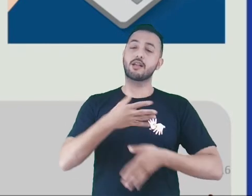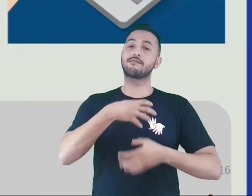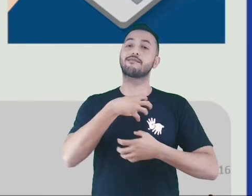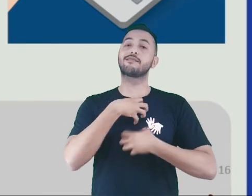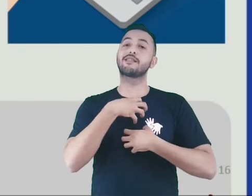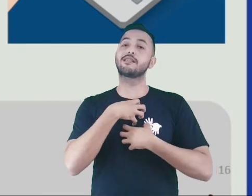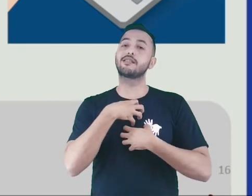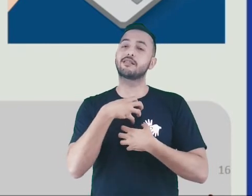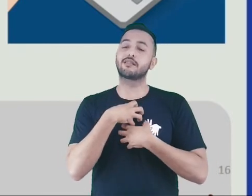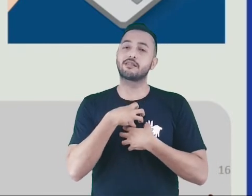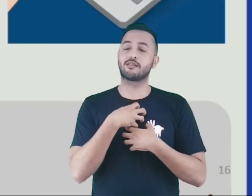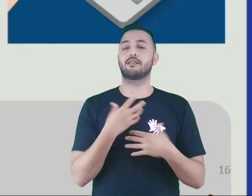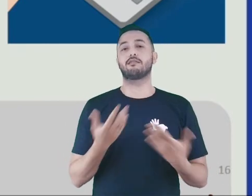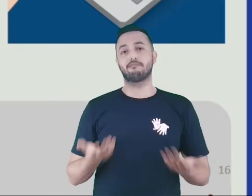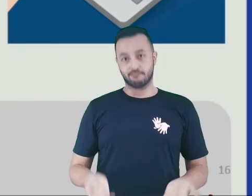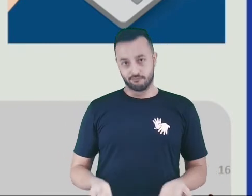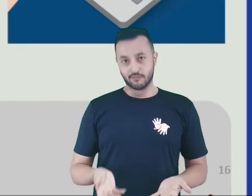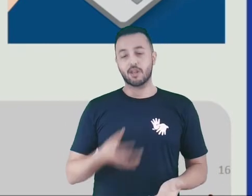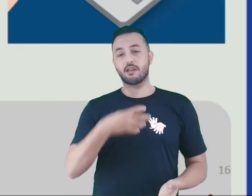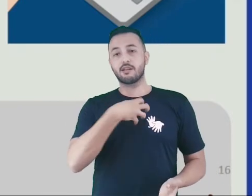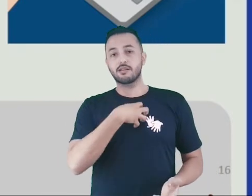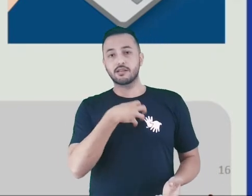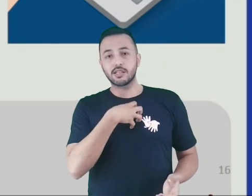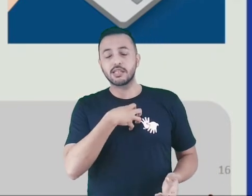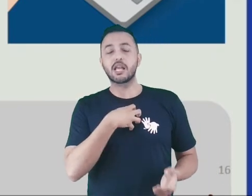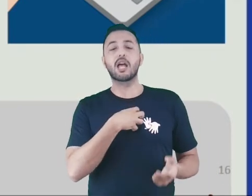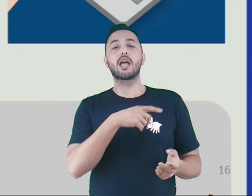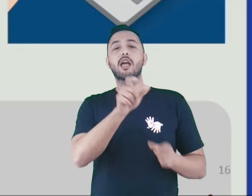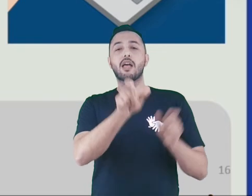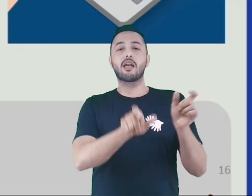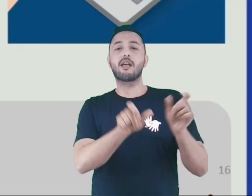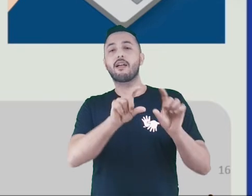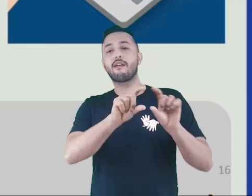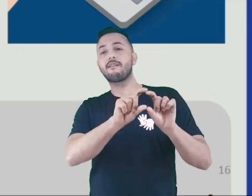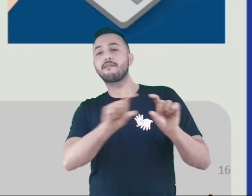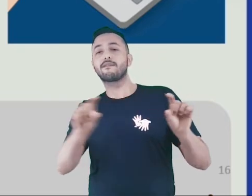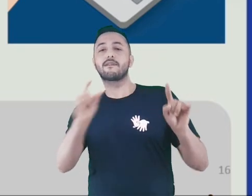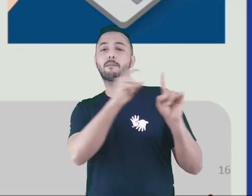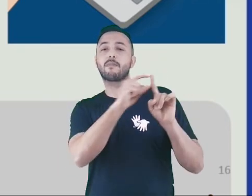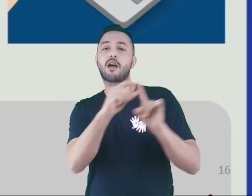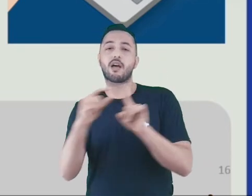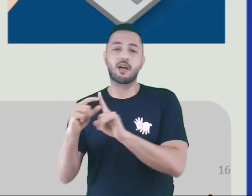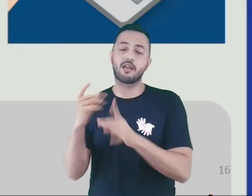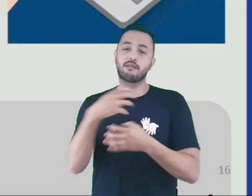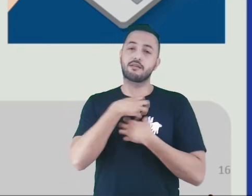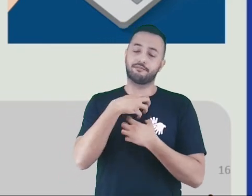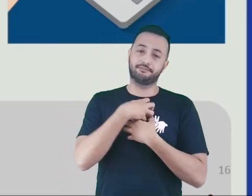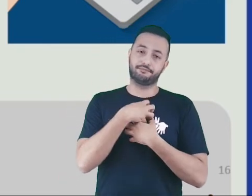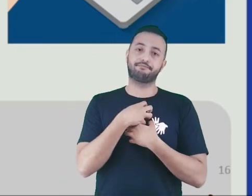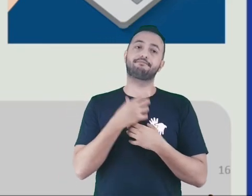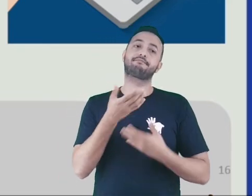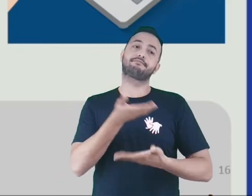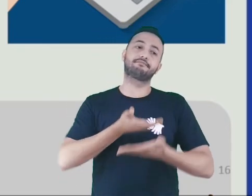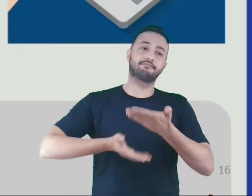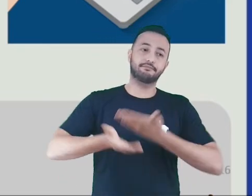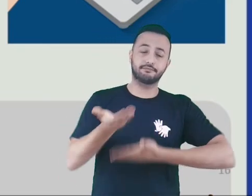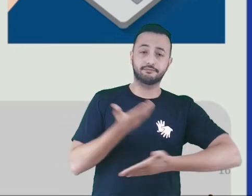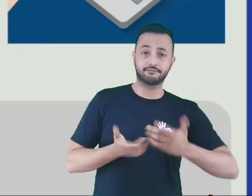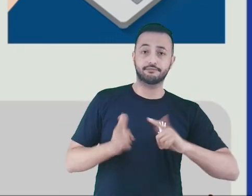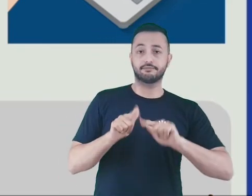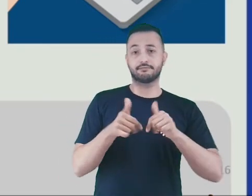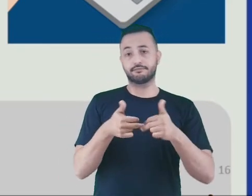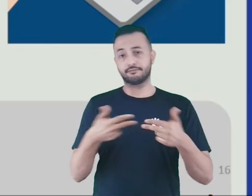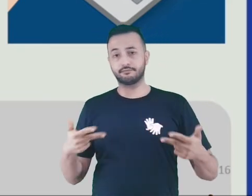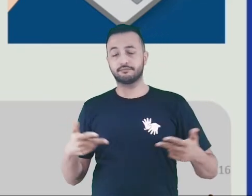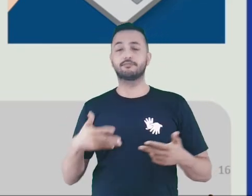semântica, relação entre os sentidos das palavras, entre os elementos